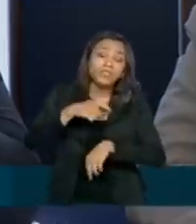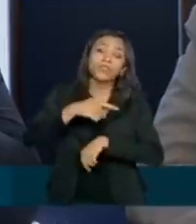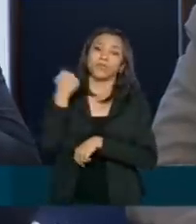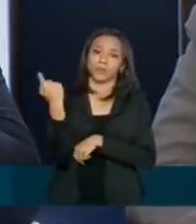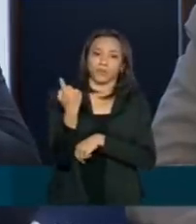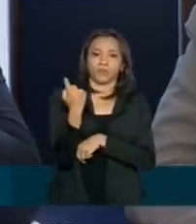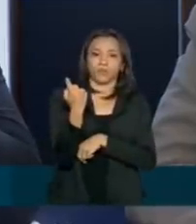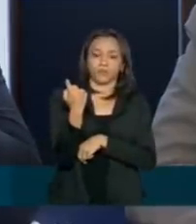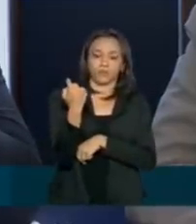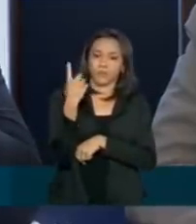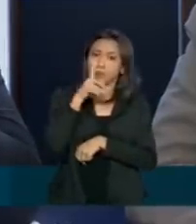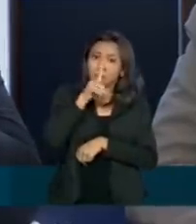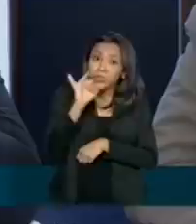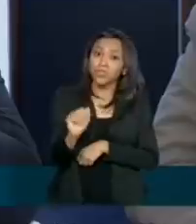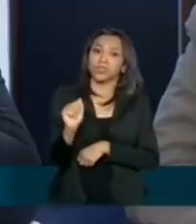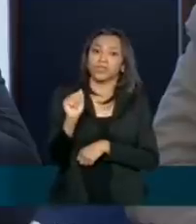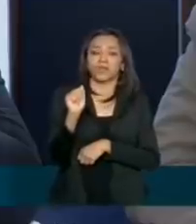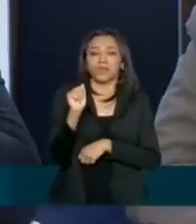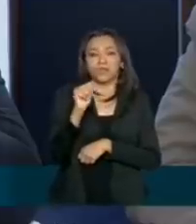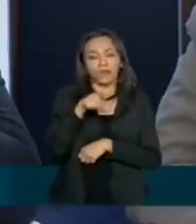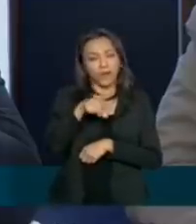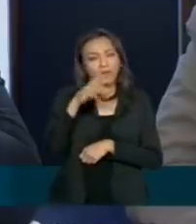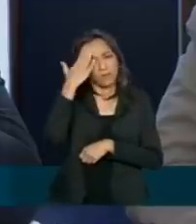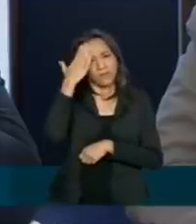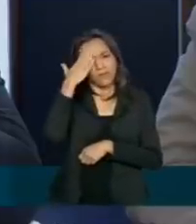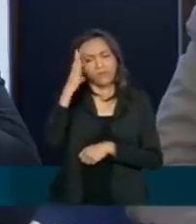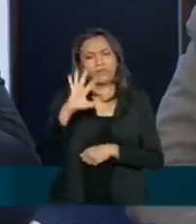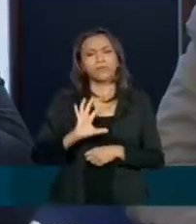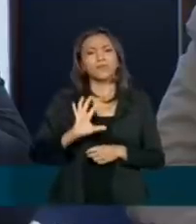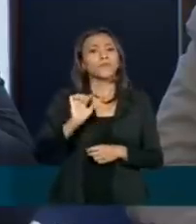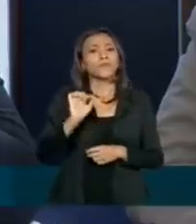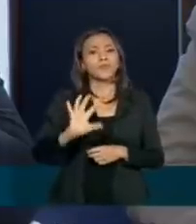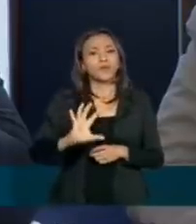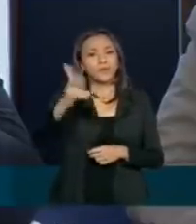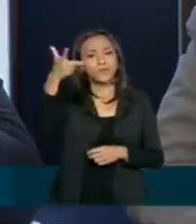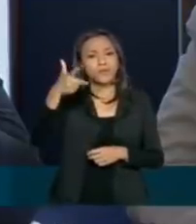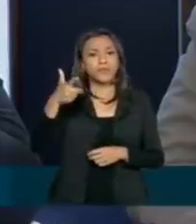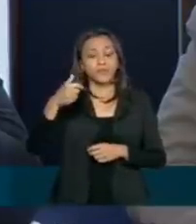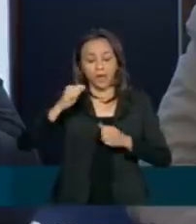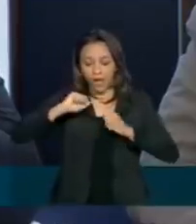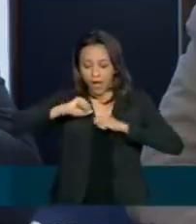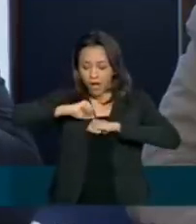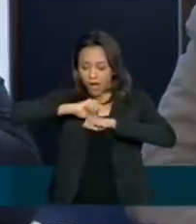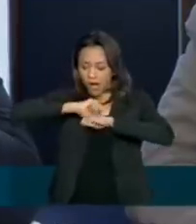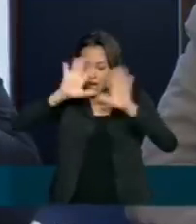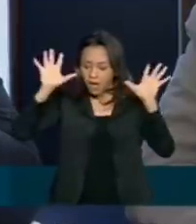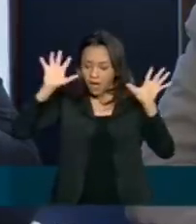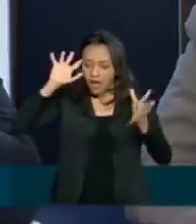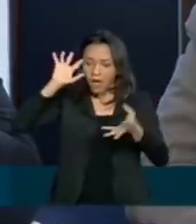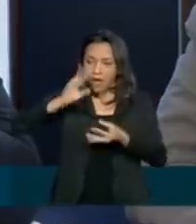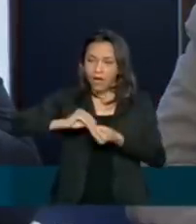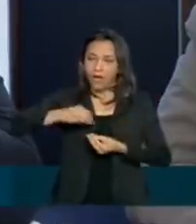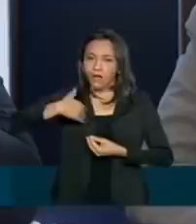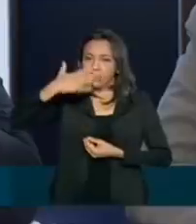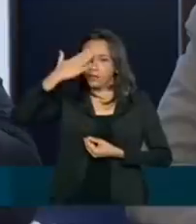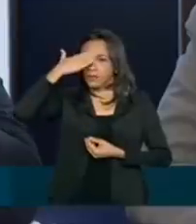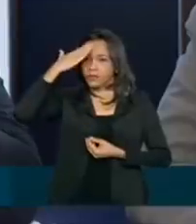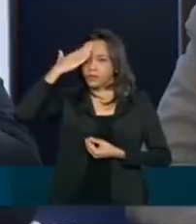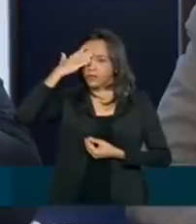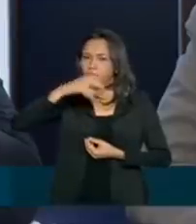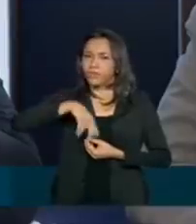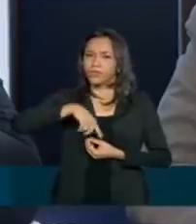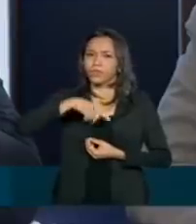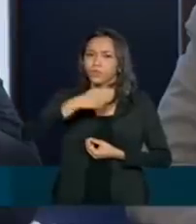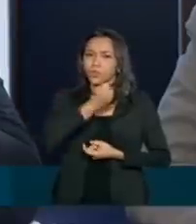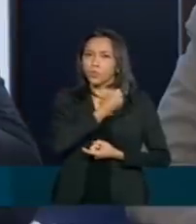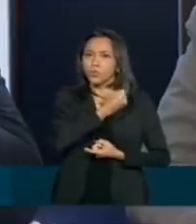você vai ver exatamente o que aconteceu com mais transparência. Não tem nada a ver com número de